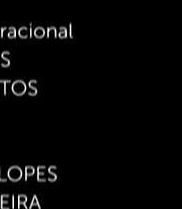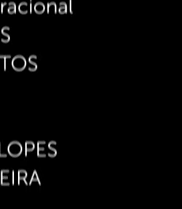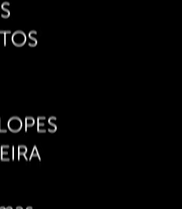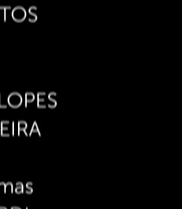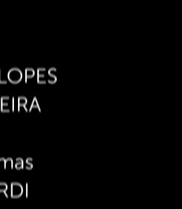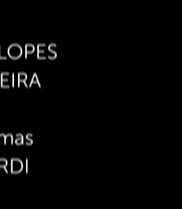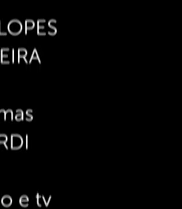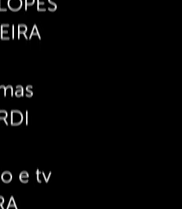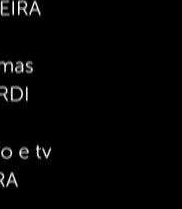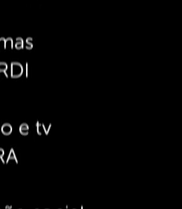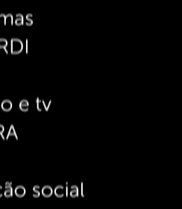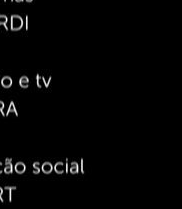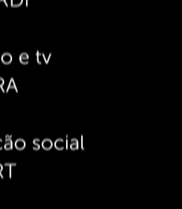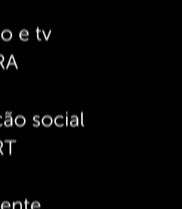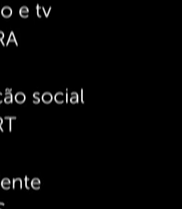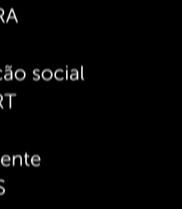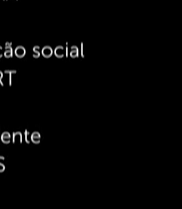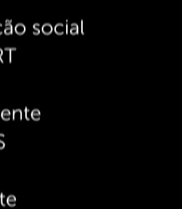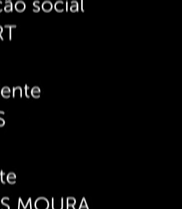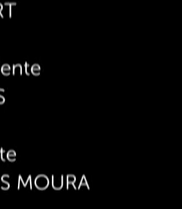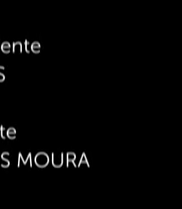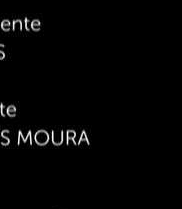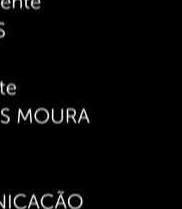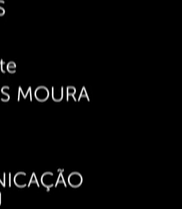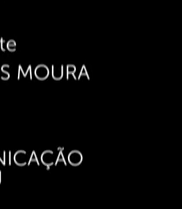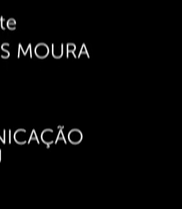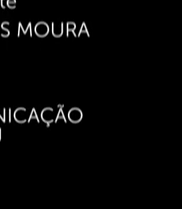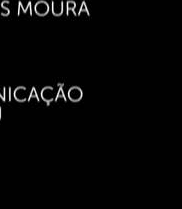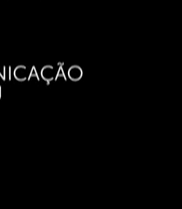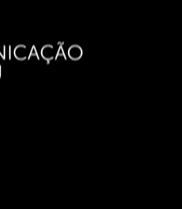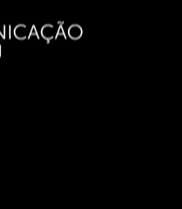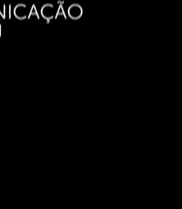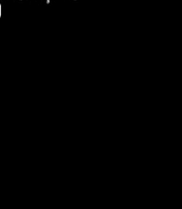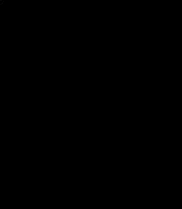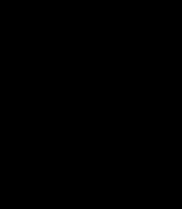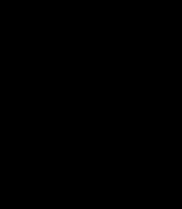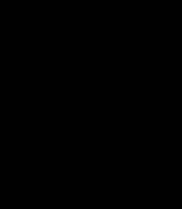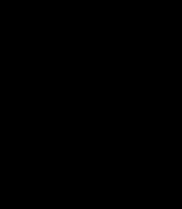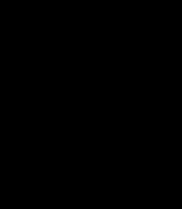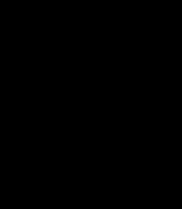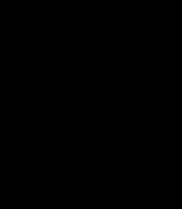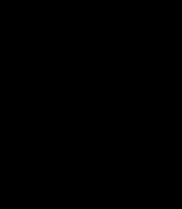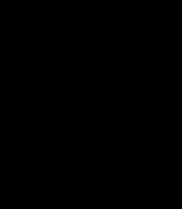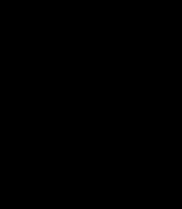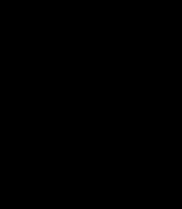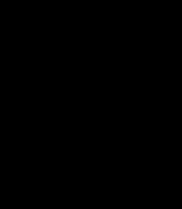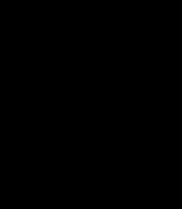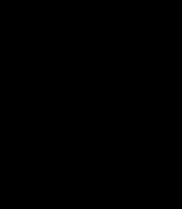Thank you.